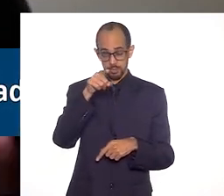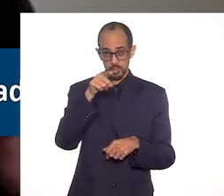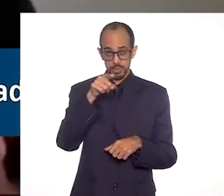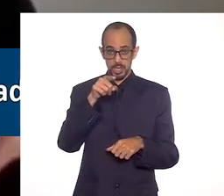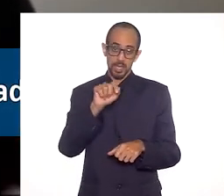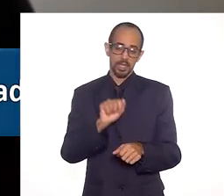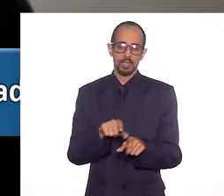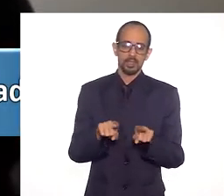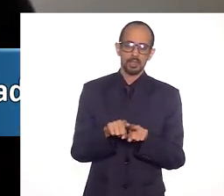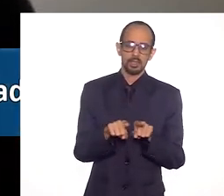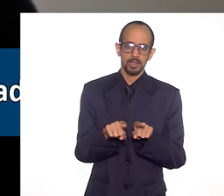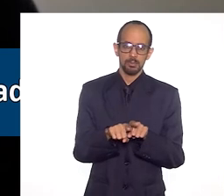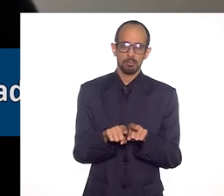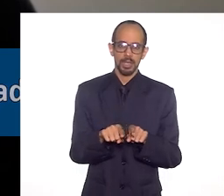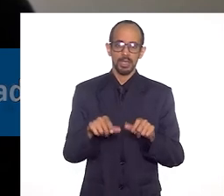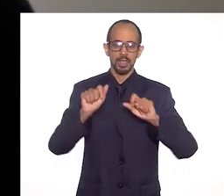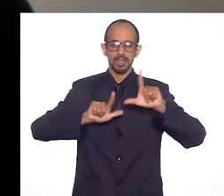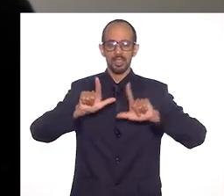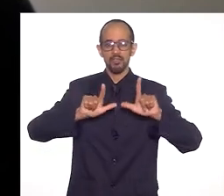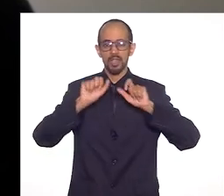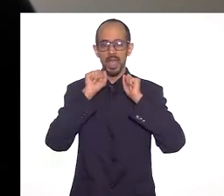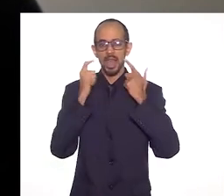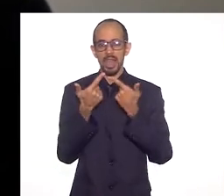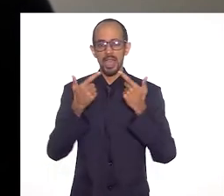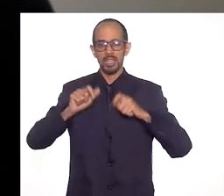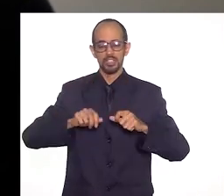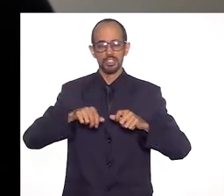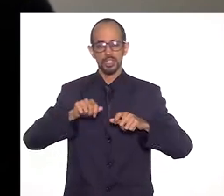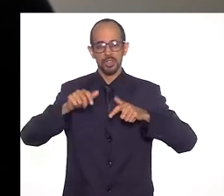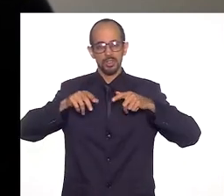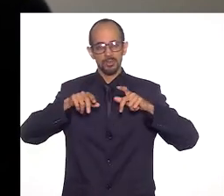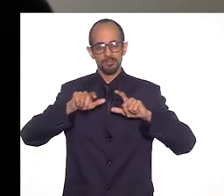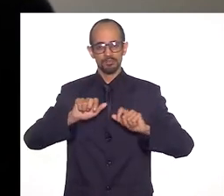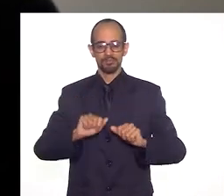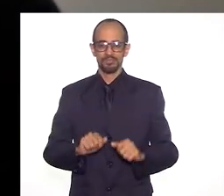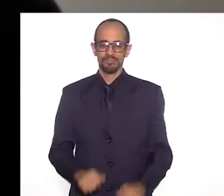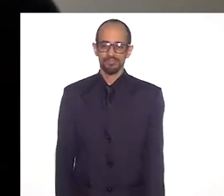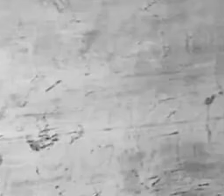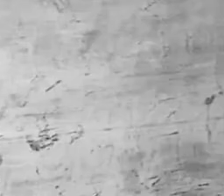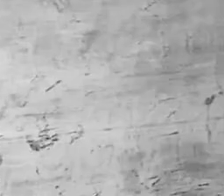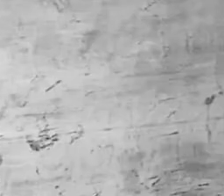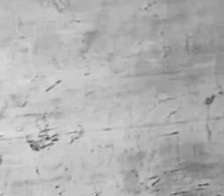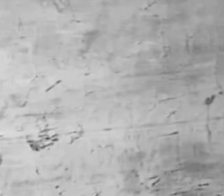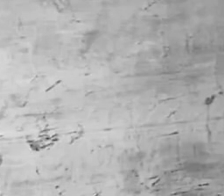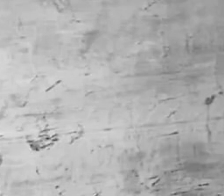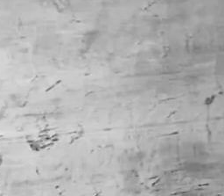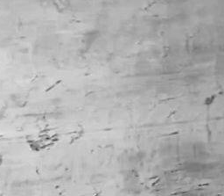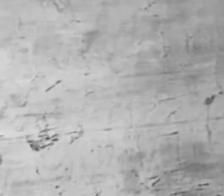predileta, Por Quero Discutir o Meu Estado. TV Alerj, o canal do povo. Até a próxima.